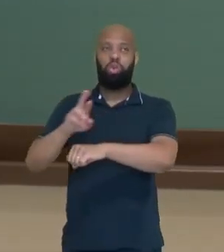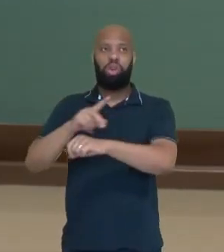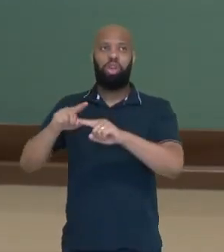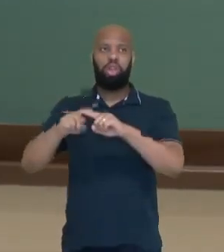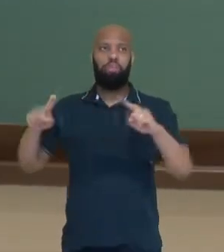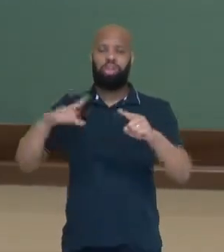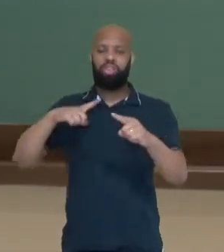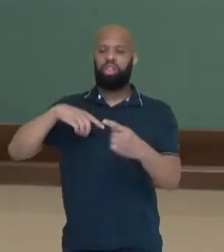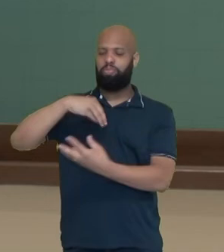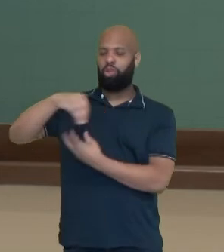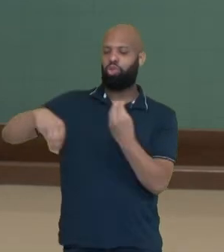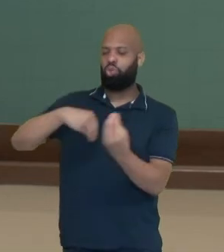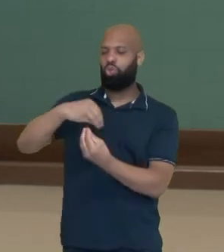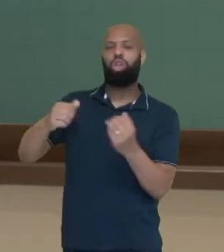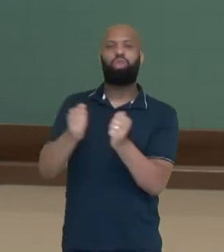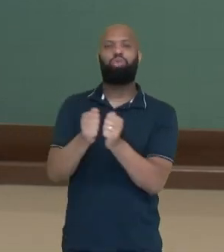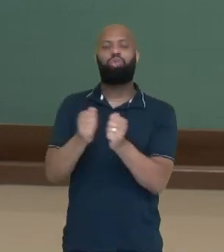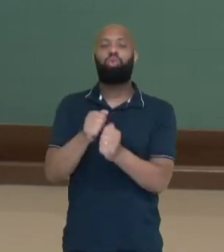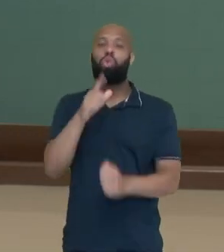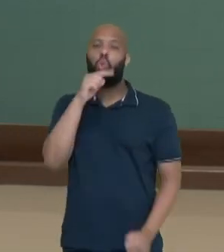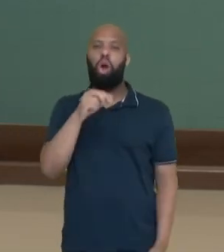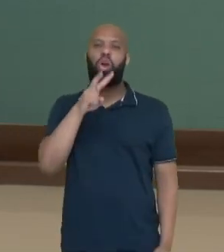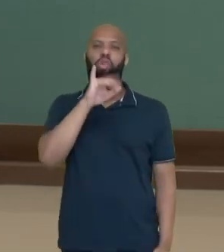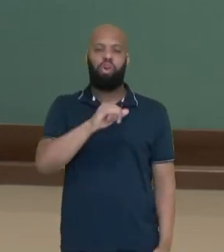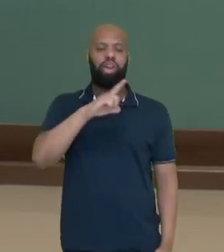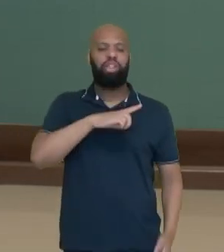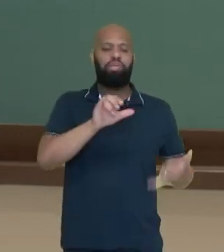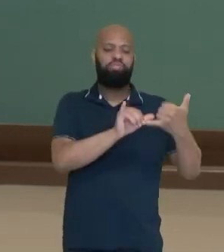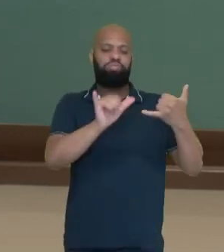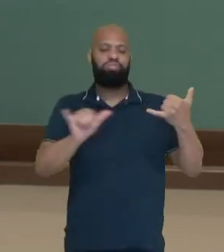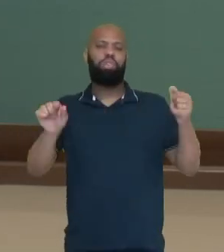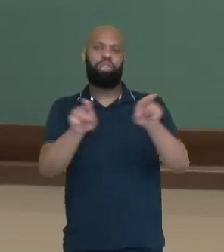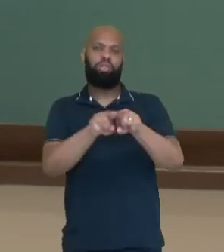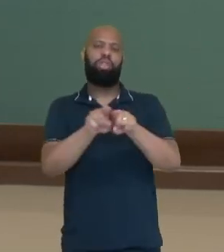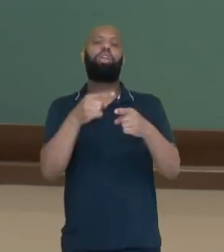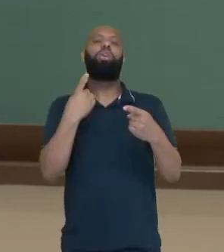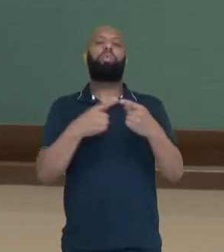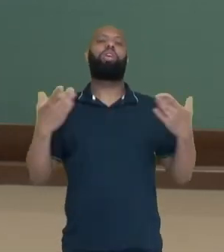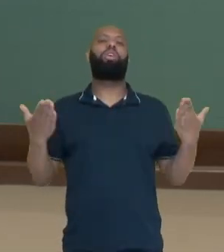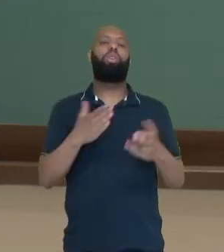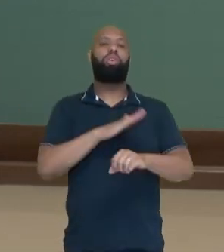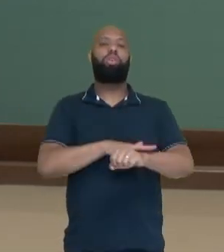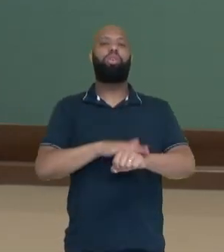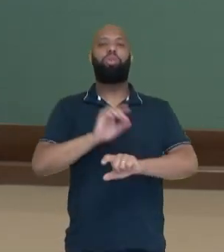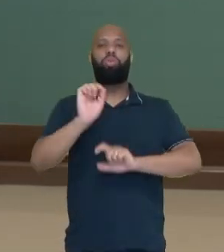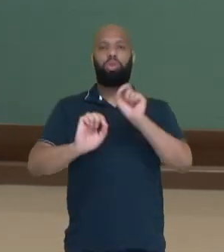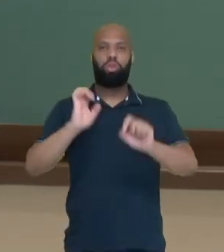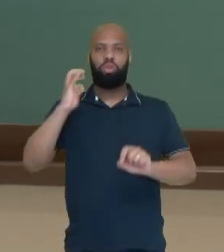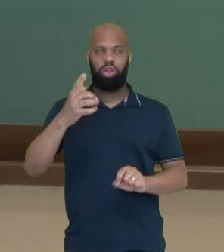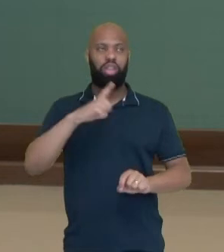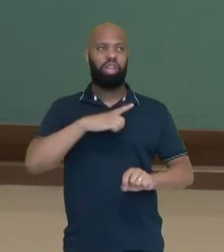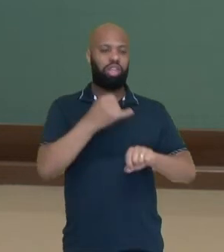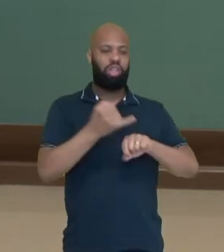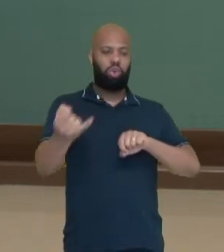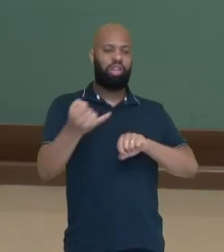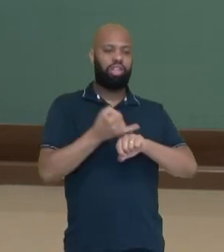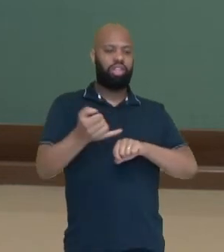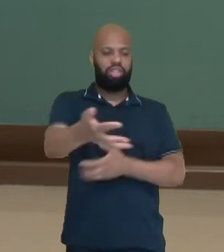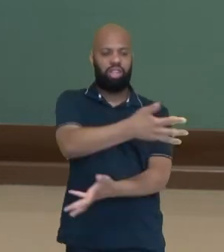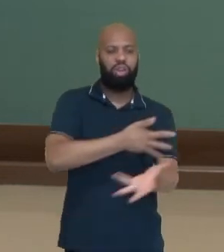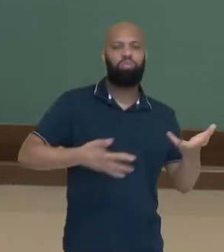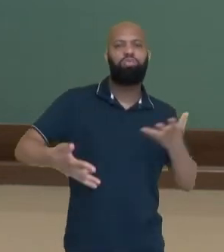em solução com água e solução aquosa, ele vai conduzir eletricidade. Porque nesse momento, em solução, acontece ionização desse ácido